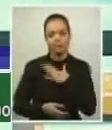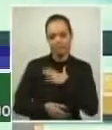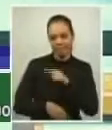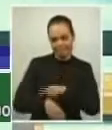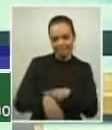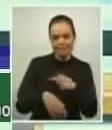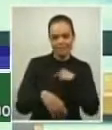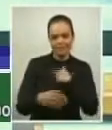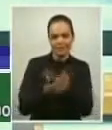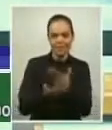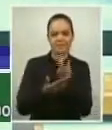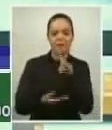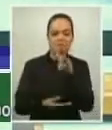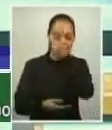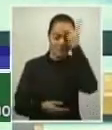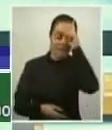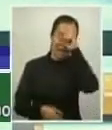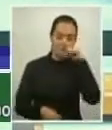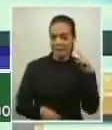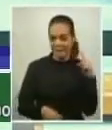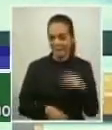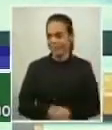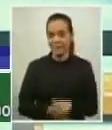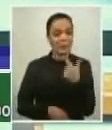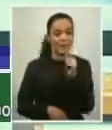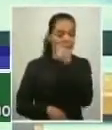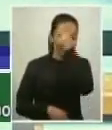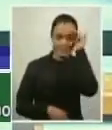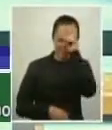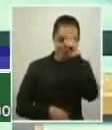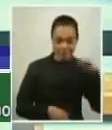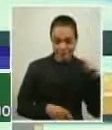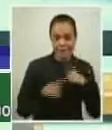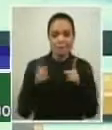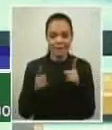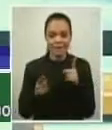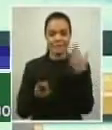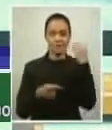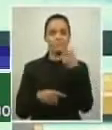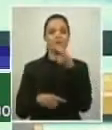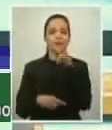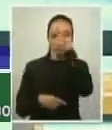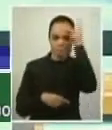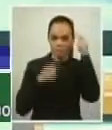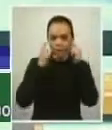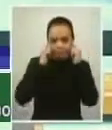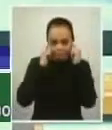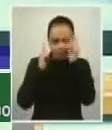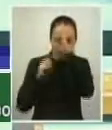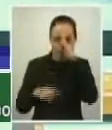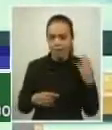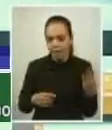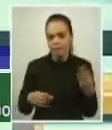de escola chamava os amarelos e ninguém amarelo mas era assim que os orientais em geral eram chamados e até